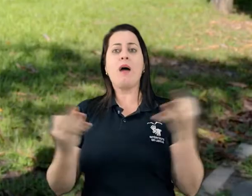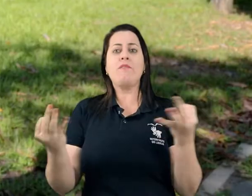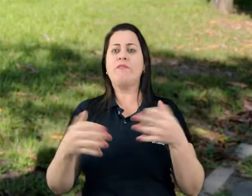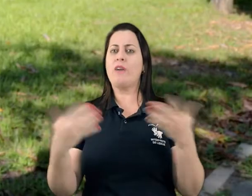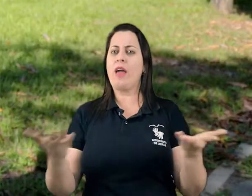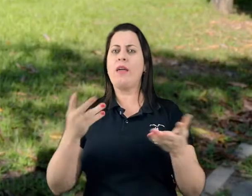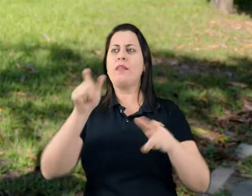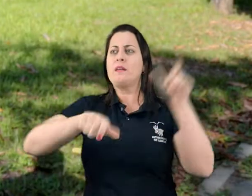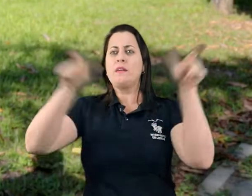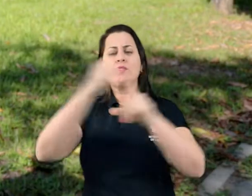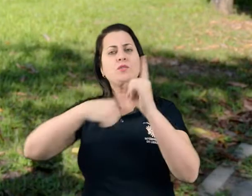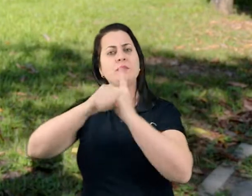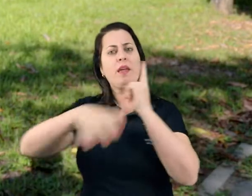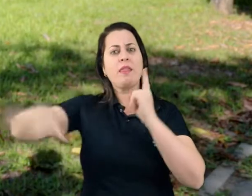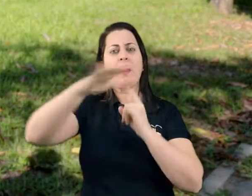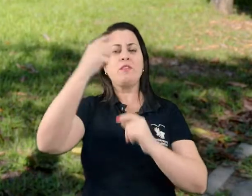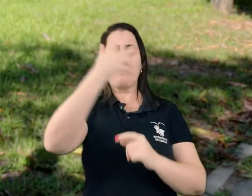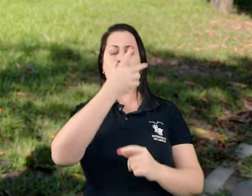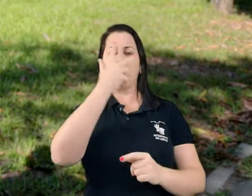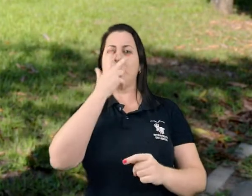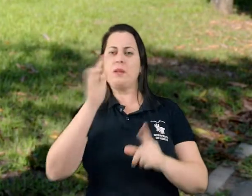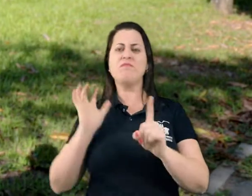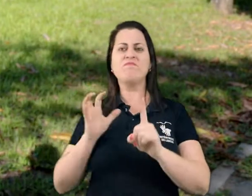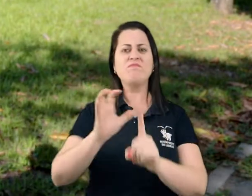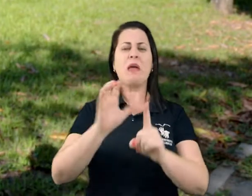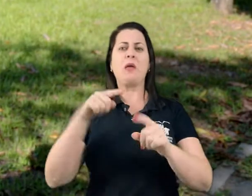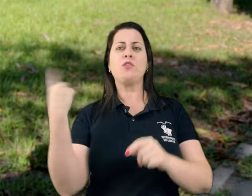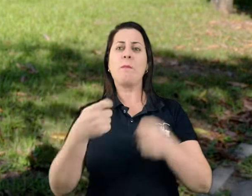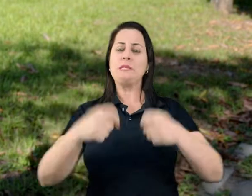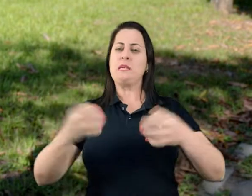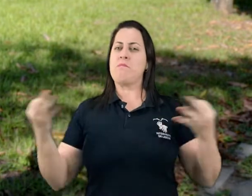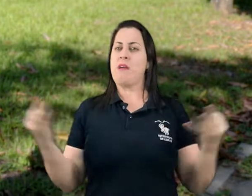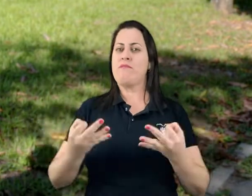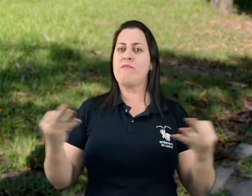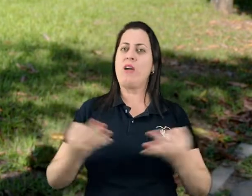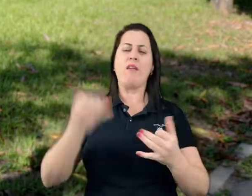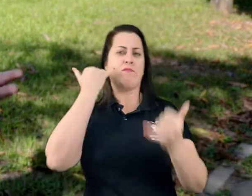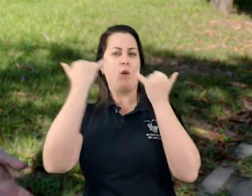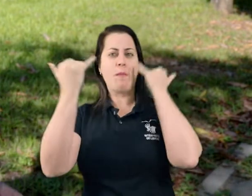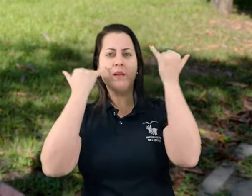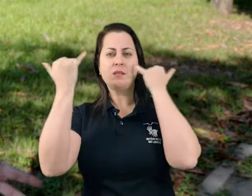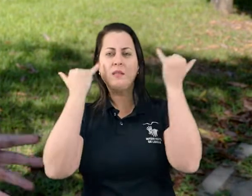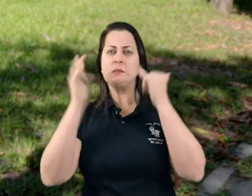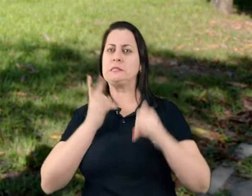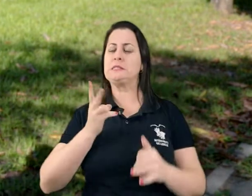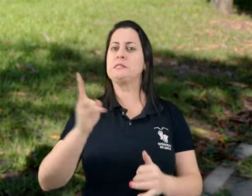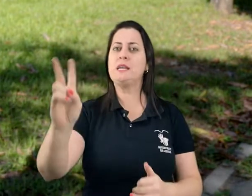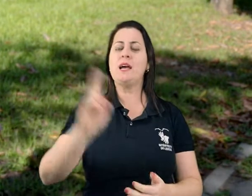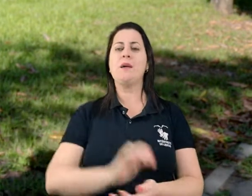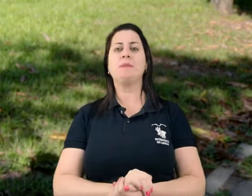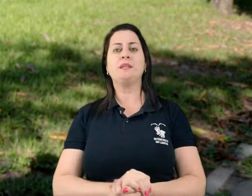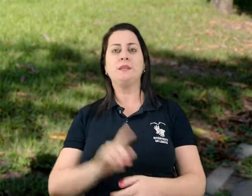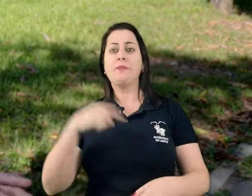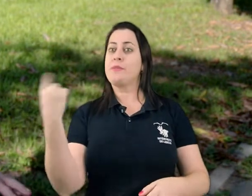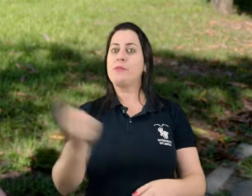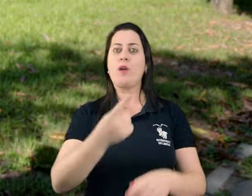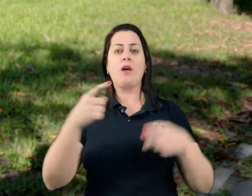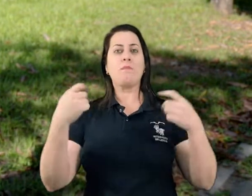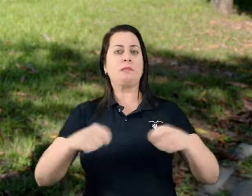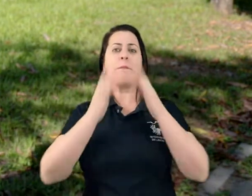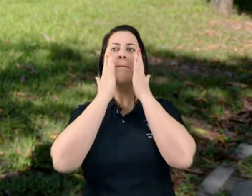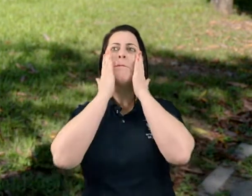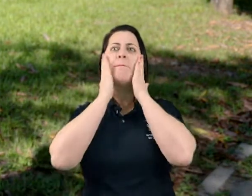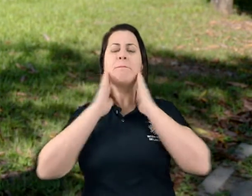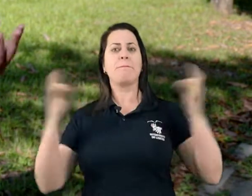falamos hoje uma sociedade do desempenho né Nós temos que ser super bem informado super atualizado